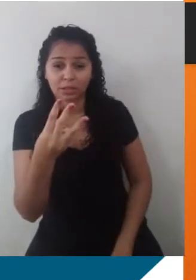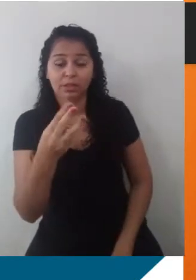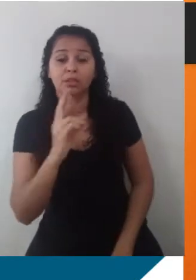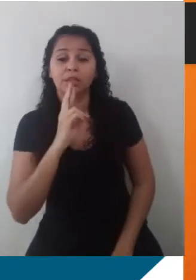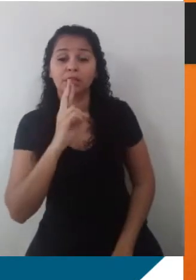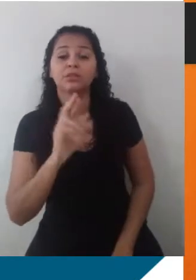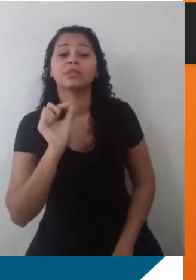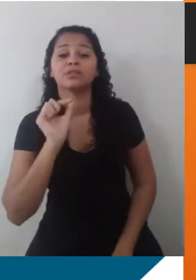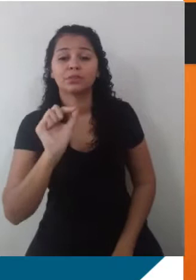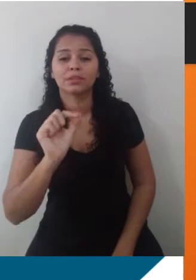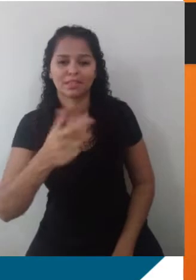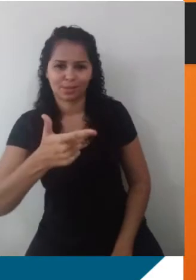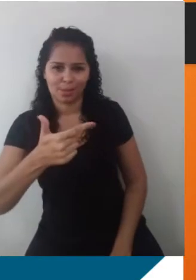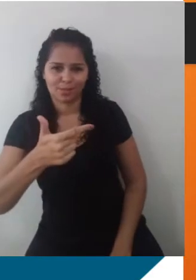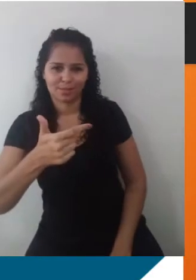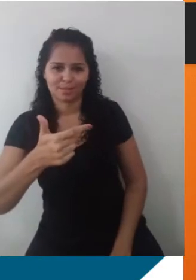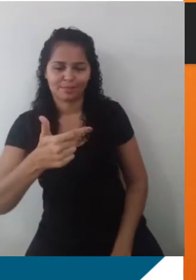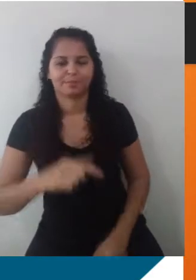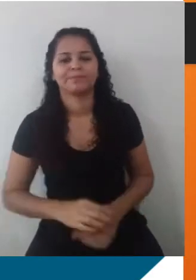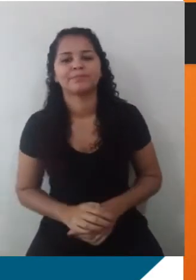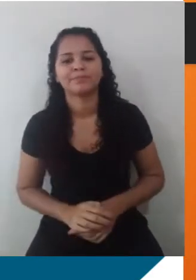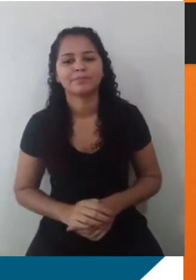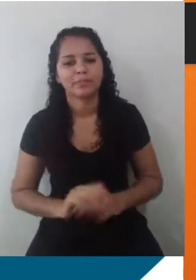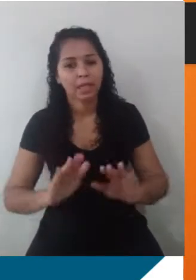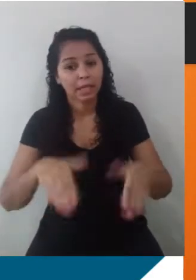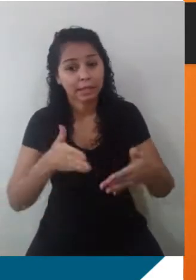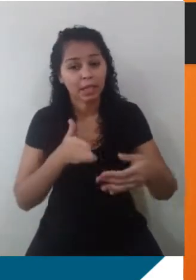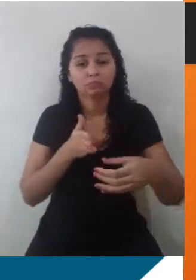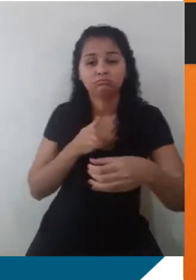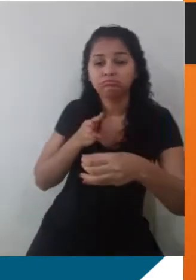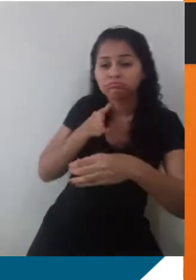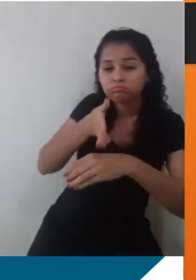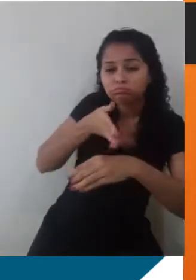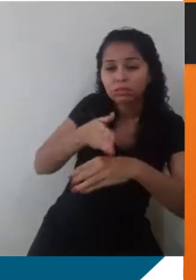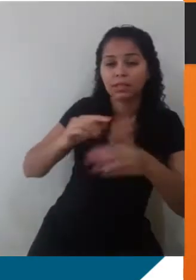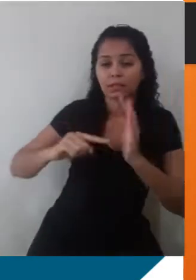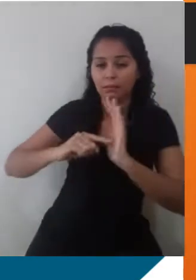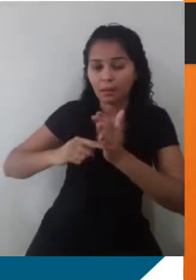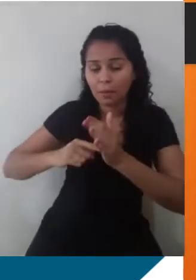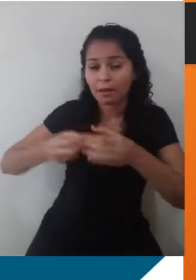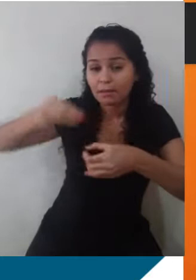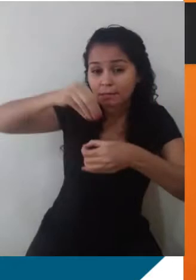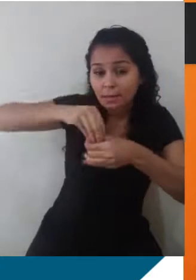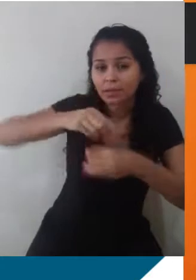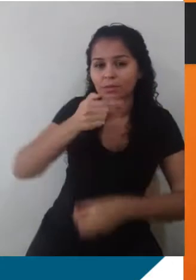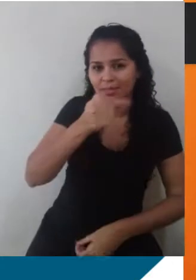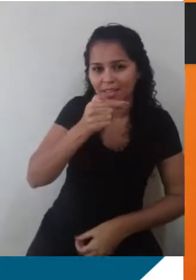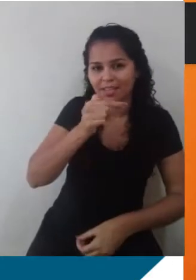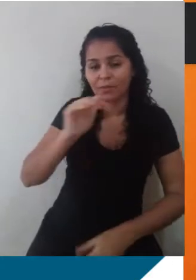finalmente, o resultado obtido vai ser 12. Portanto, se a entrada nesta máquina for 7, a